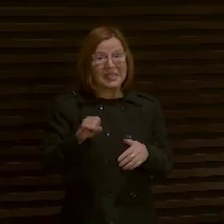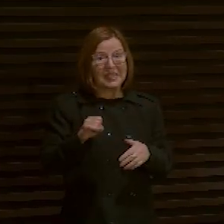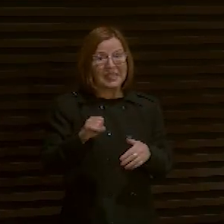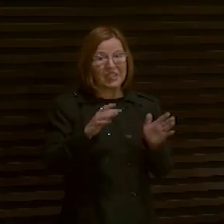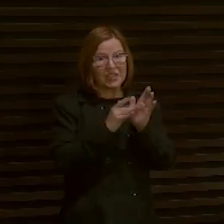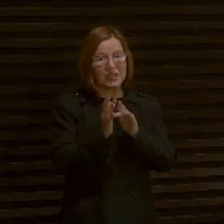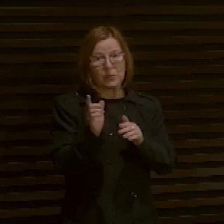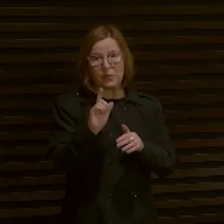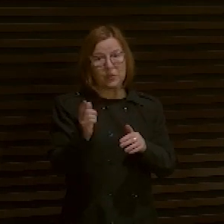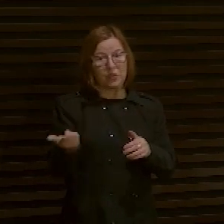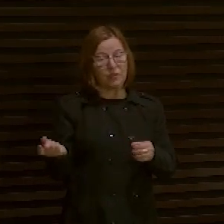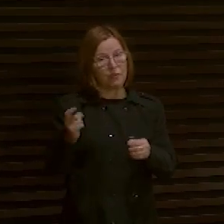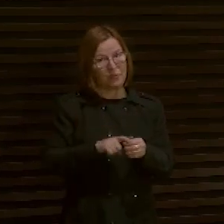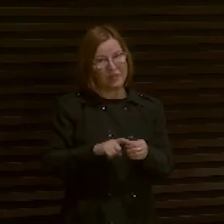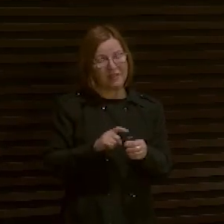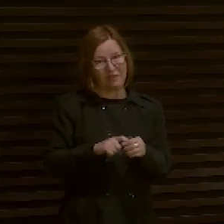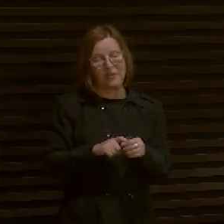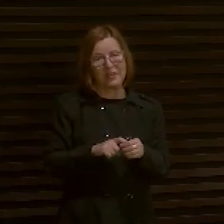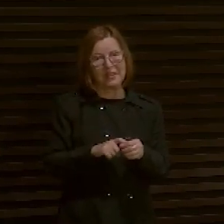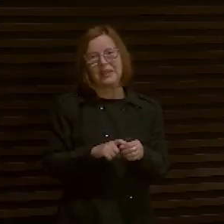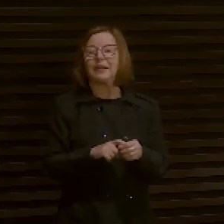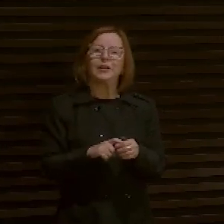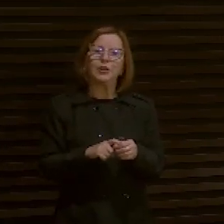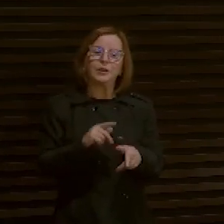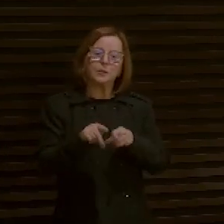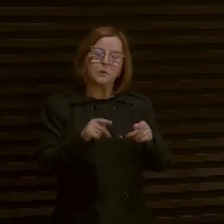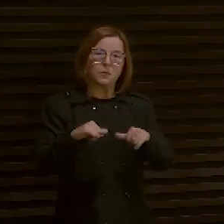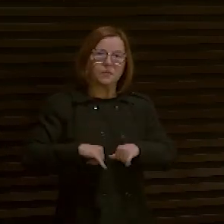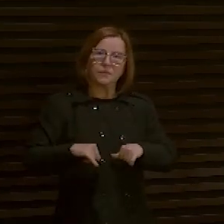morrer. E elas darão conta.